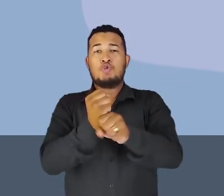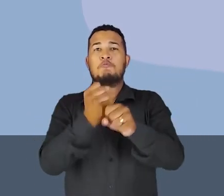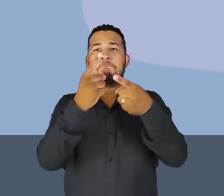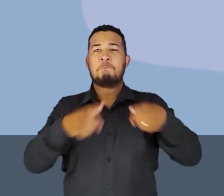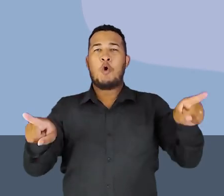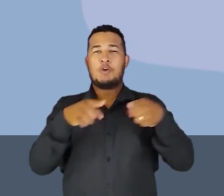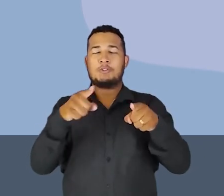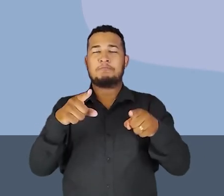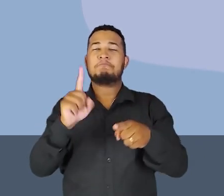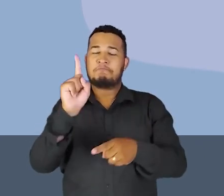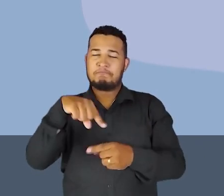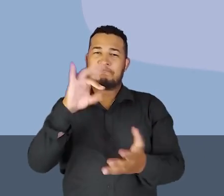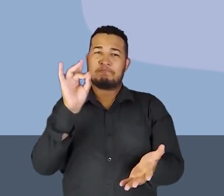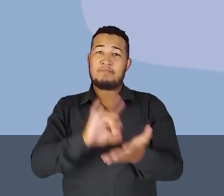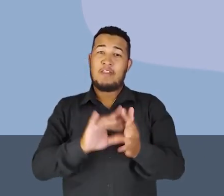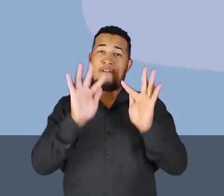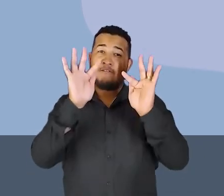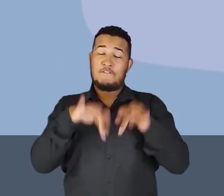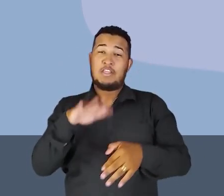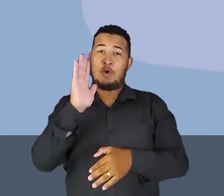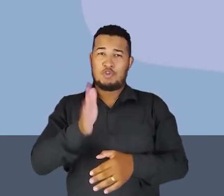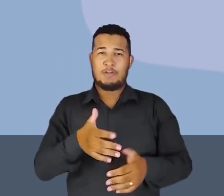música.